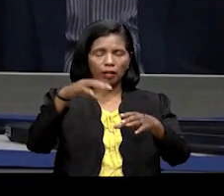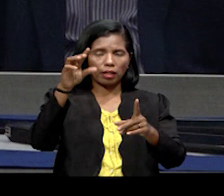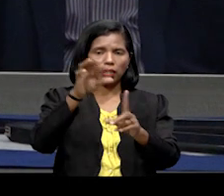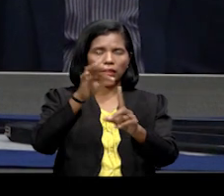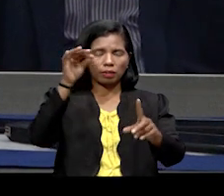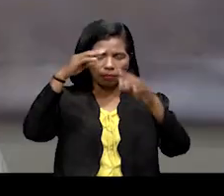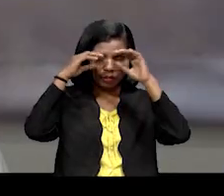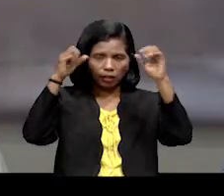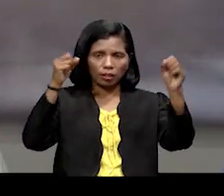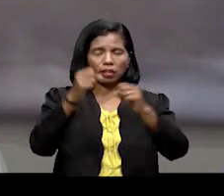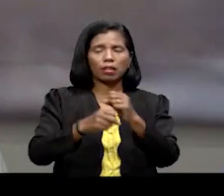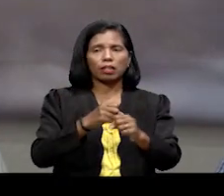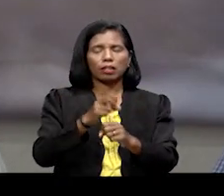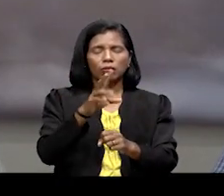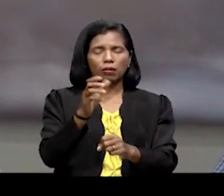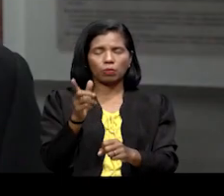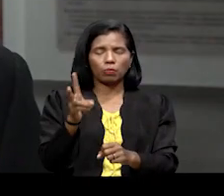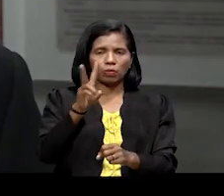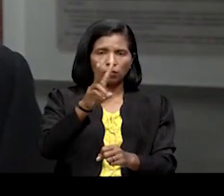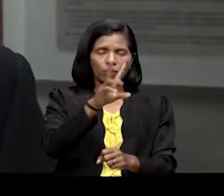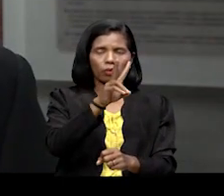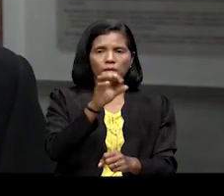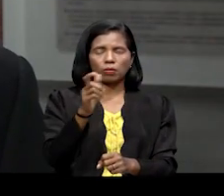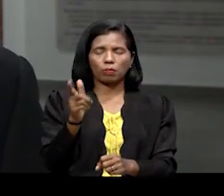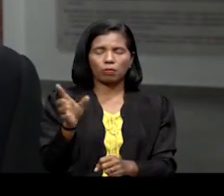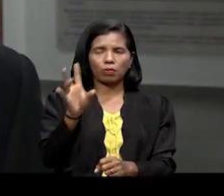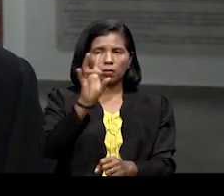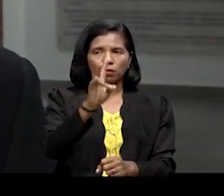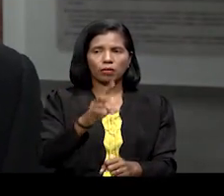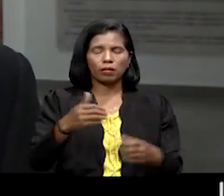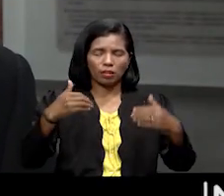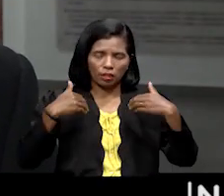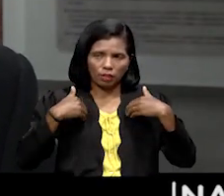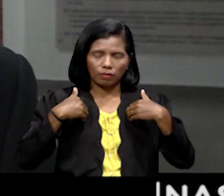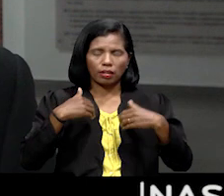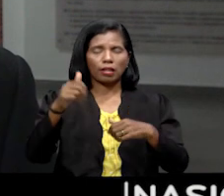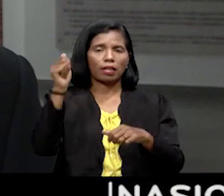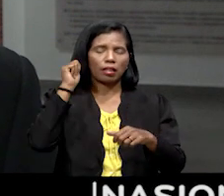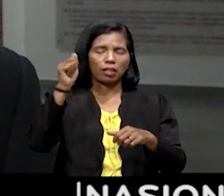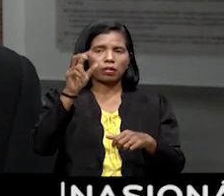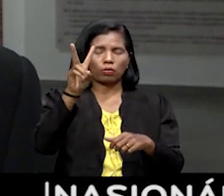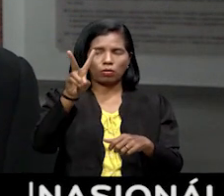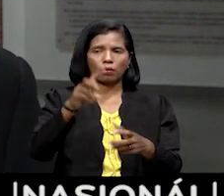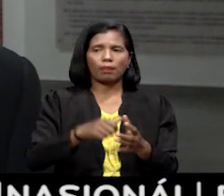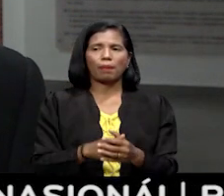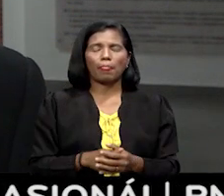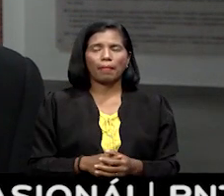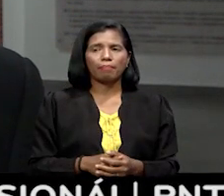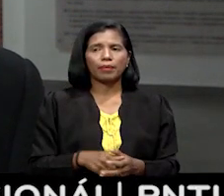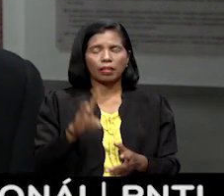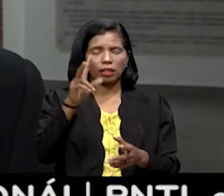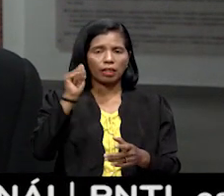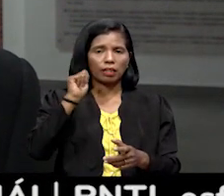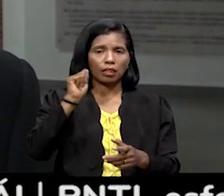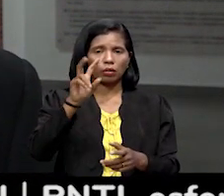RUANULU RESINGHETO TENK SERIHEDUNI KANDIDATO RUANESA NEMAKA KANDIDATO RUANESA